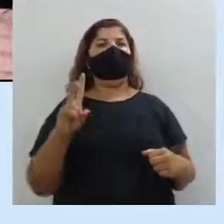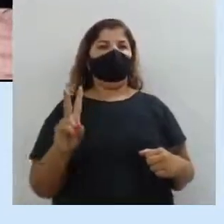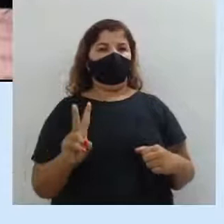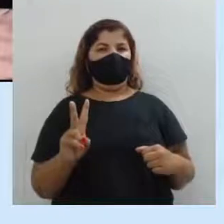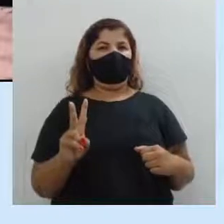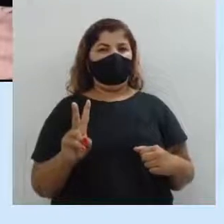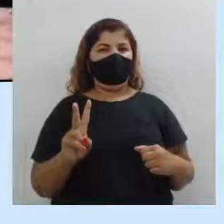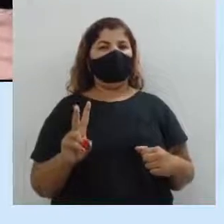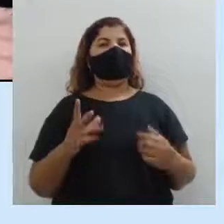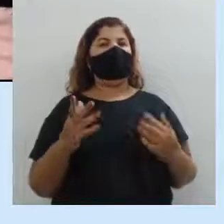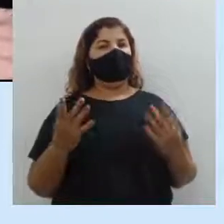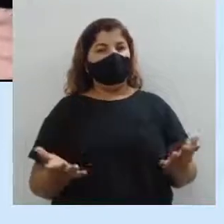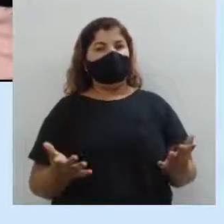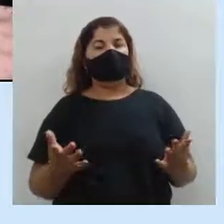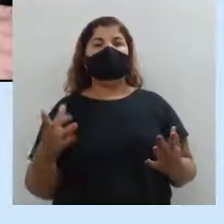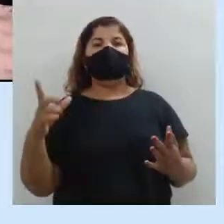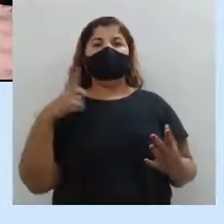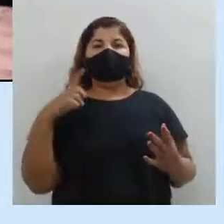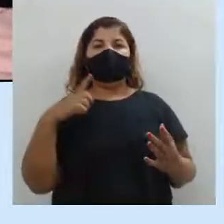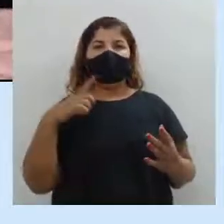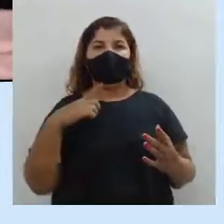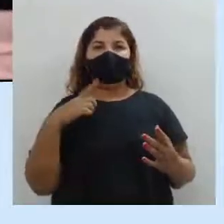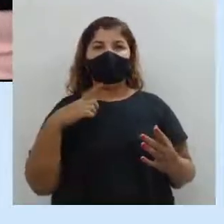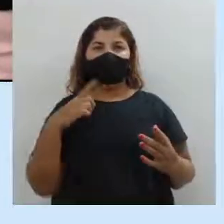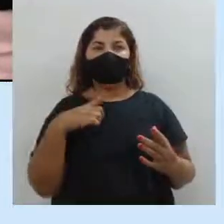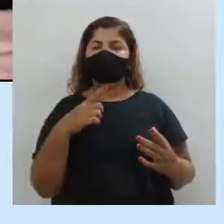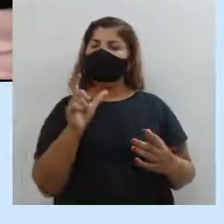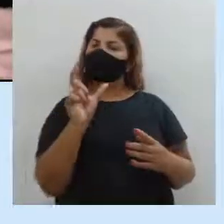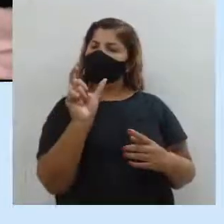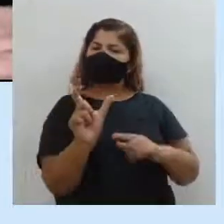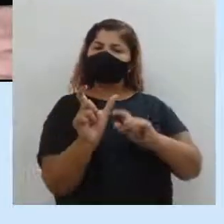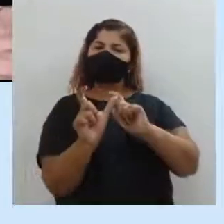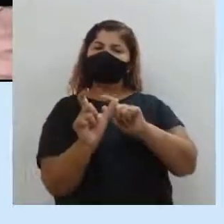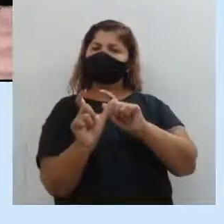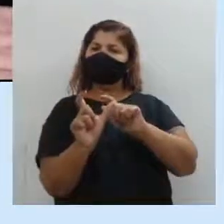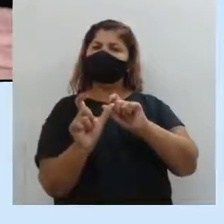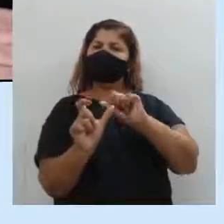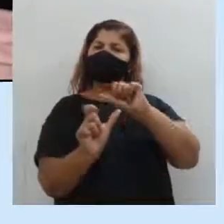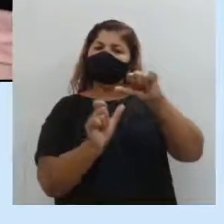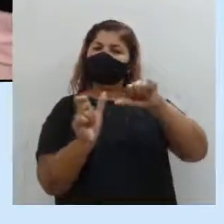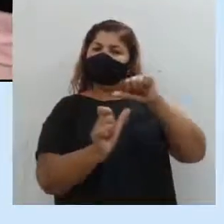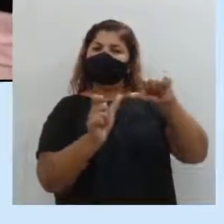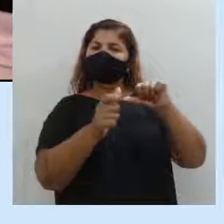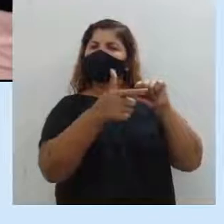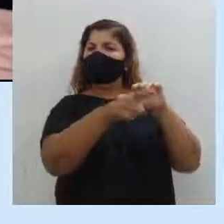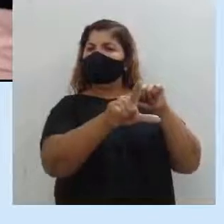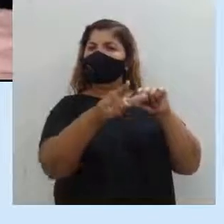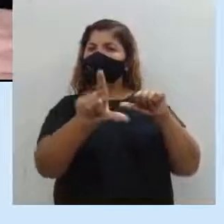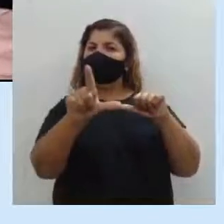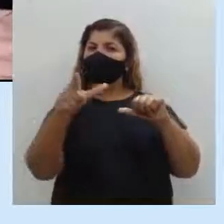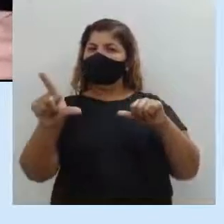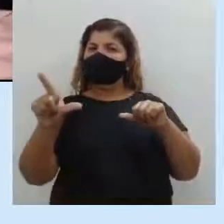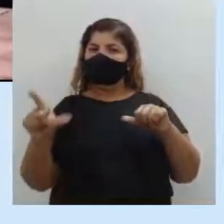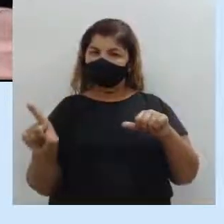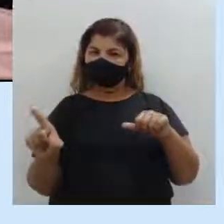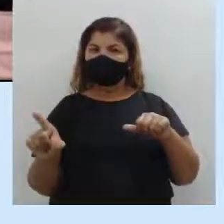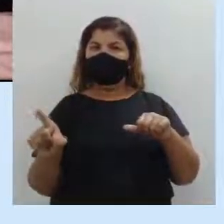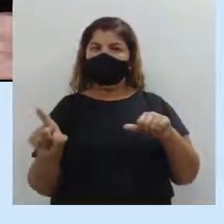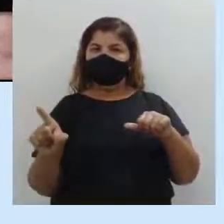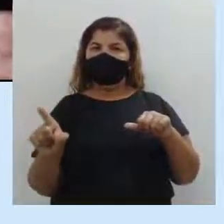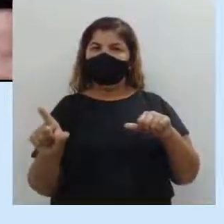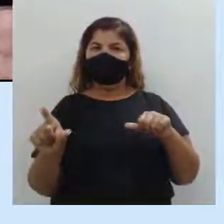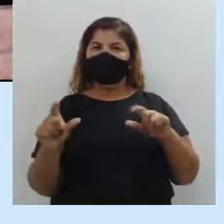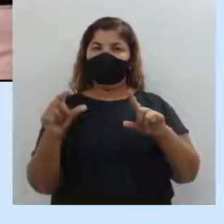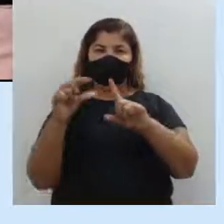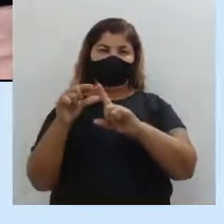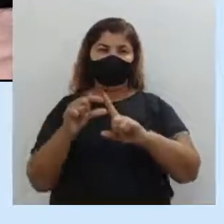Então, ela é uma classe gramatical, uma classe de palavra que modifica esses outros